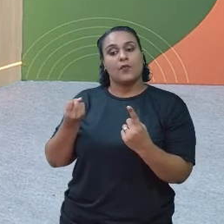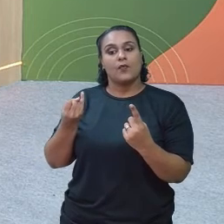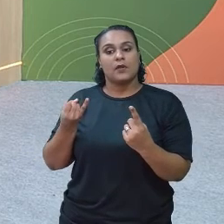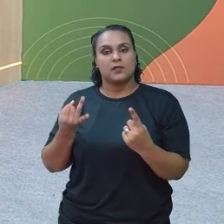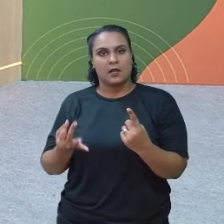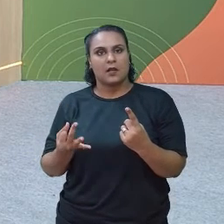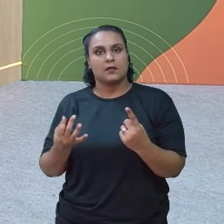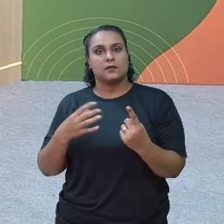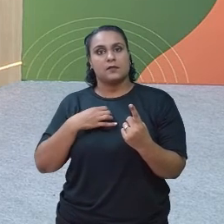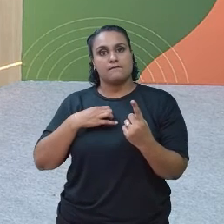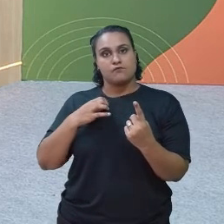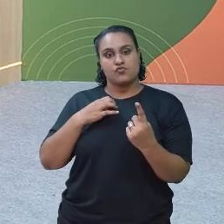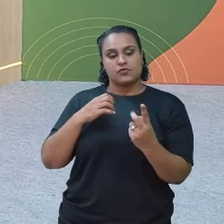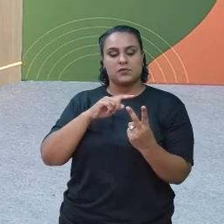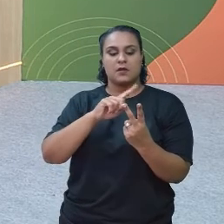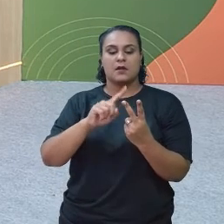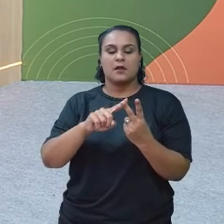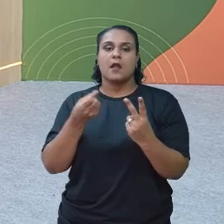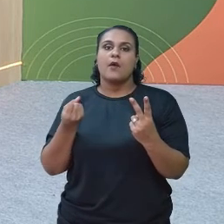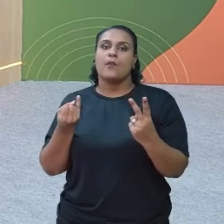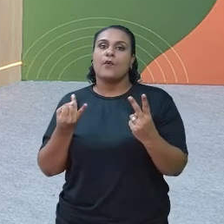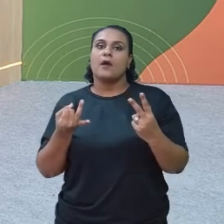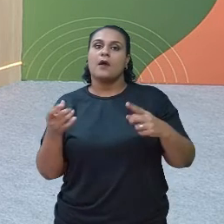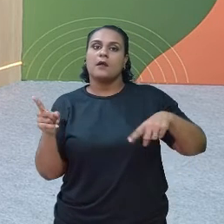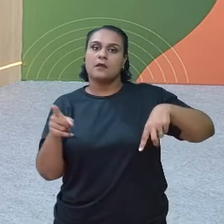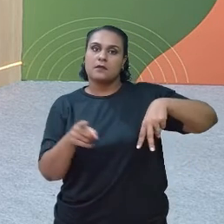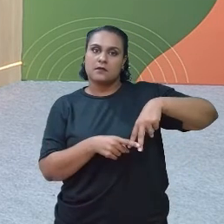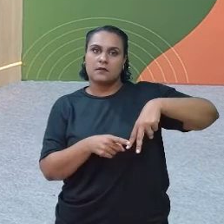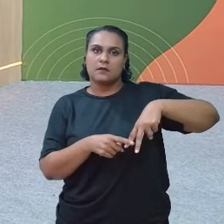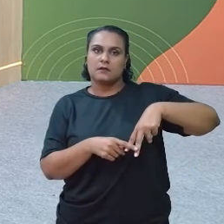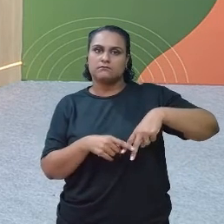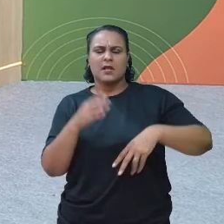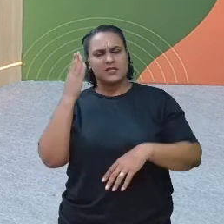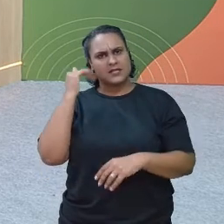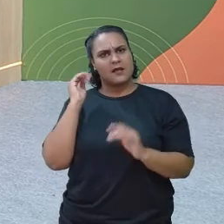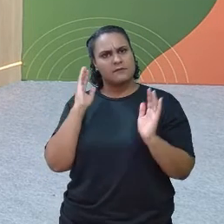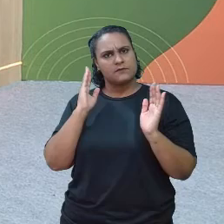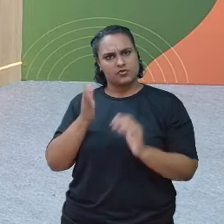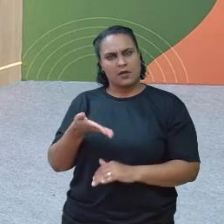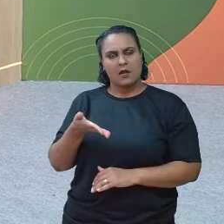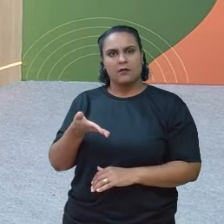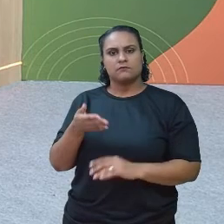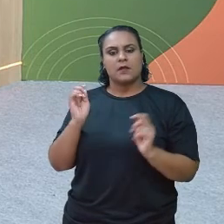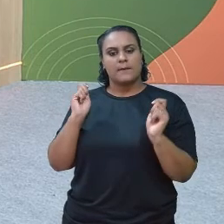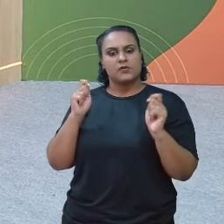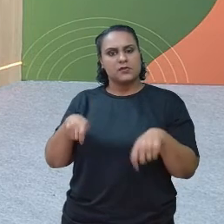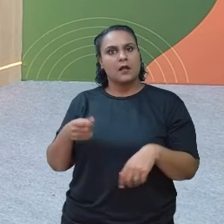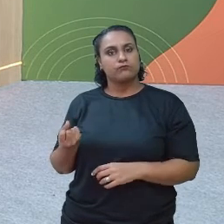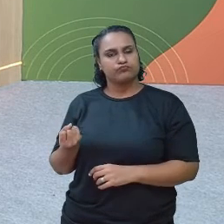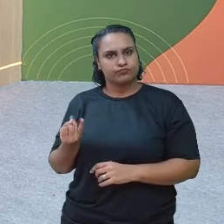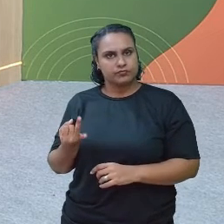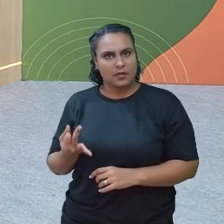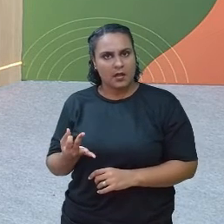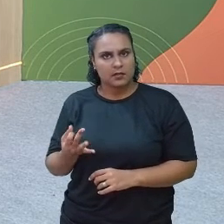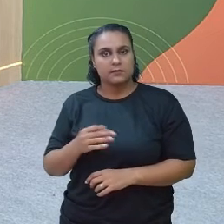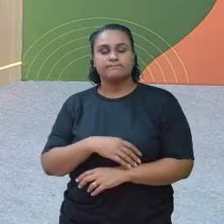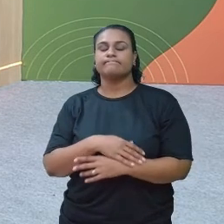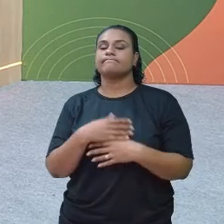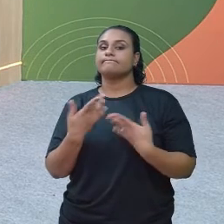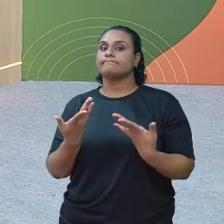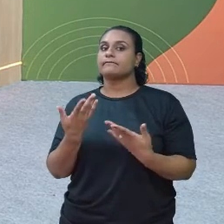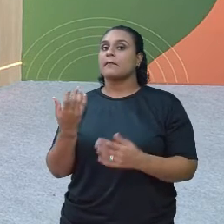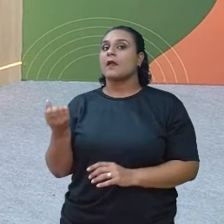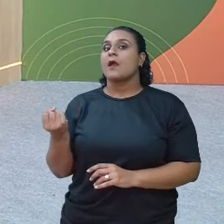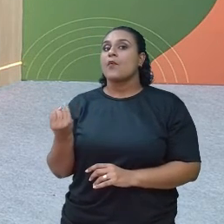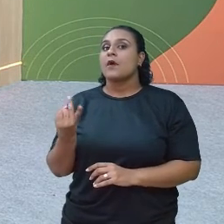o número de calças. Se a gente já sabe o número de possibilidades que ela tem de usar aquelas blusas e o número de